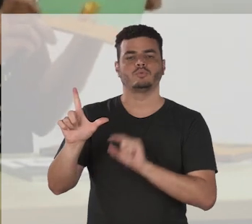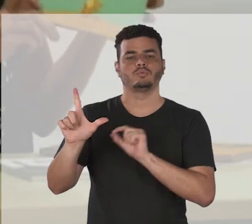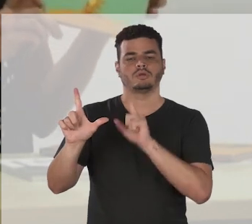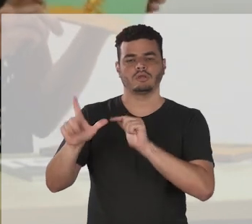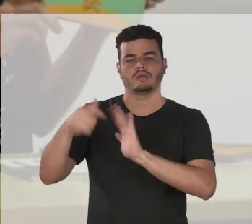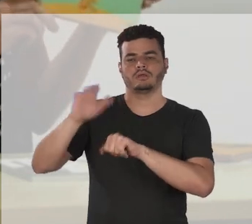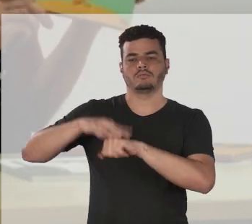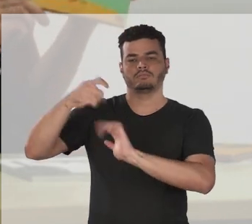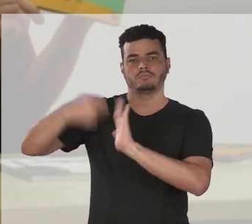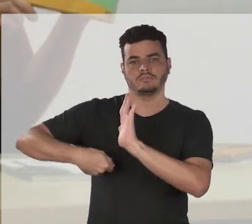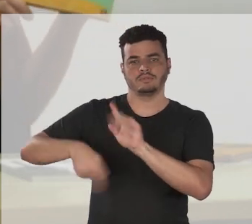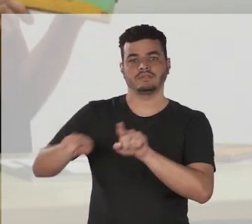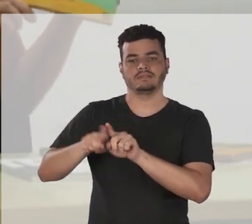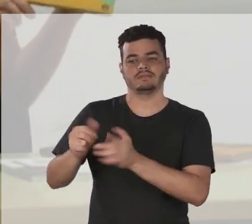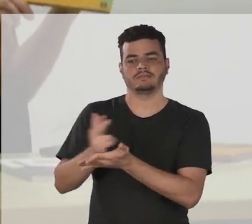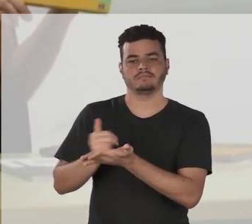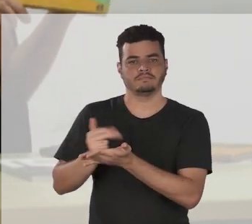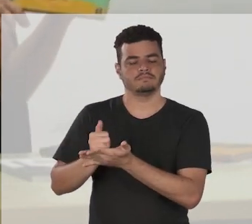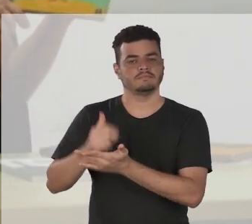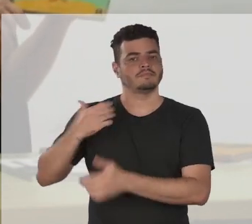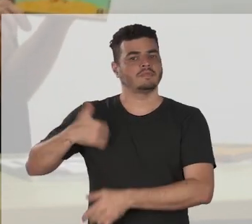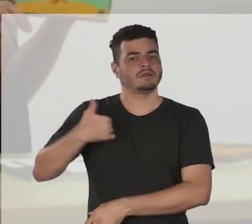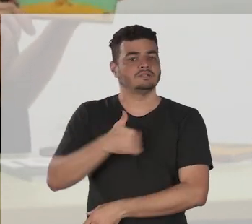Os livros do Sol, que é